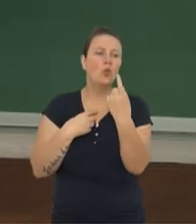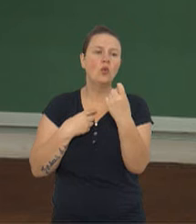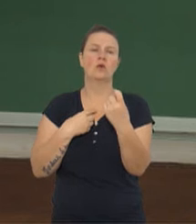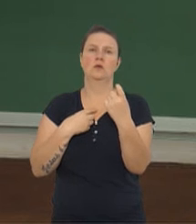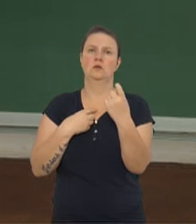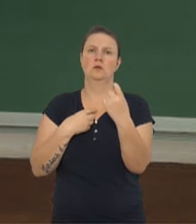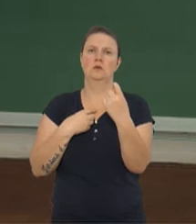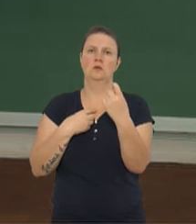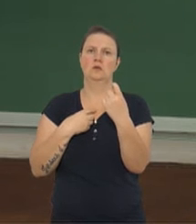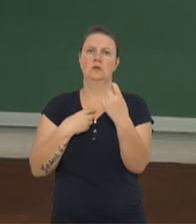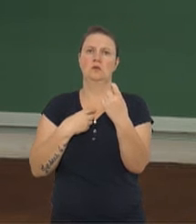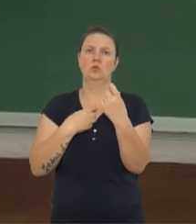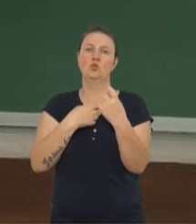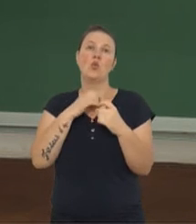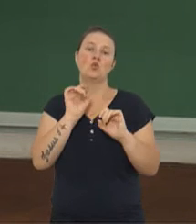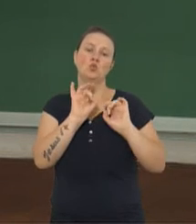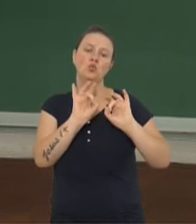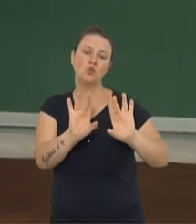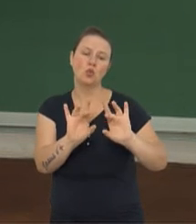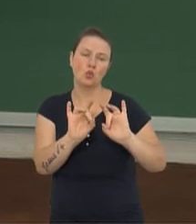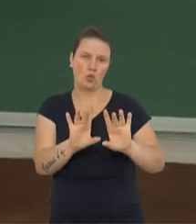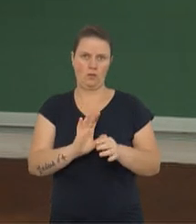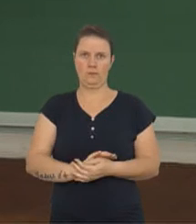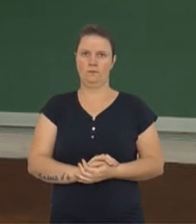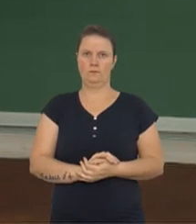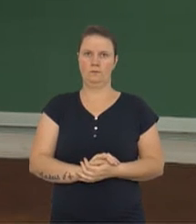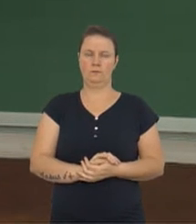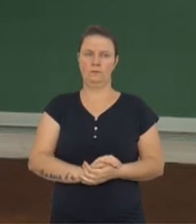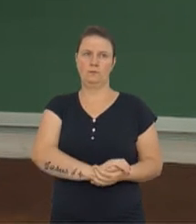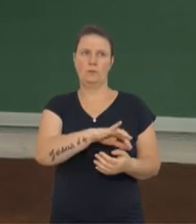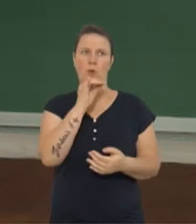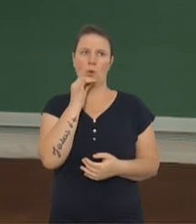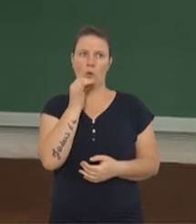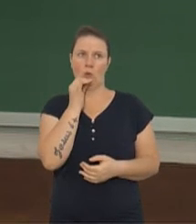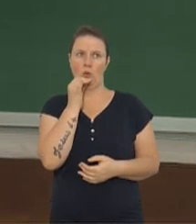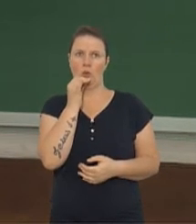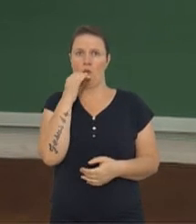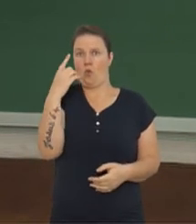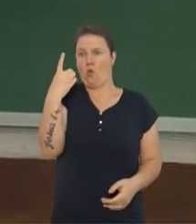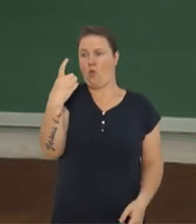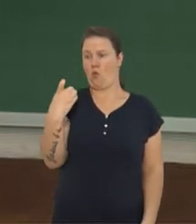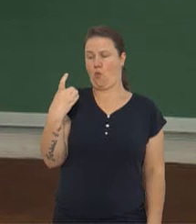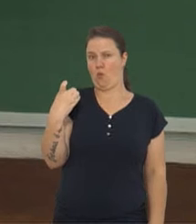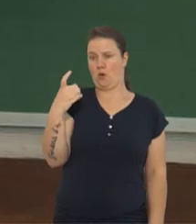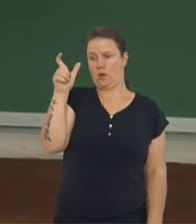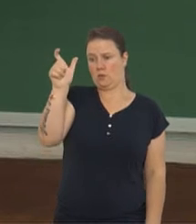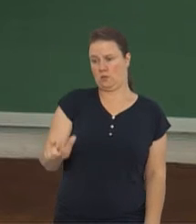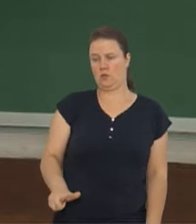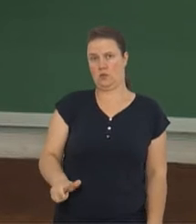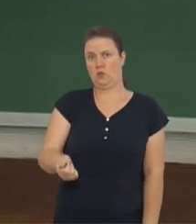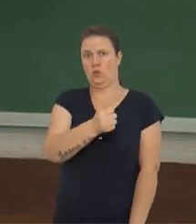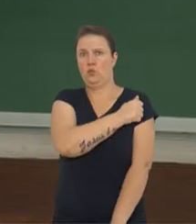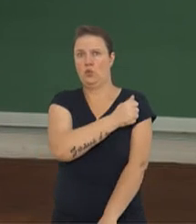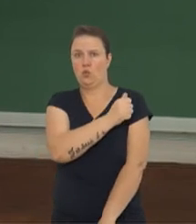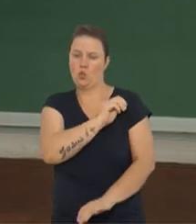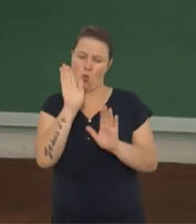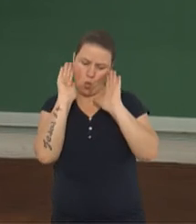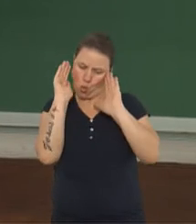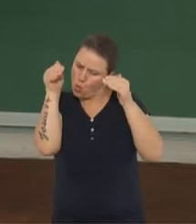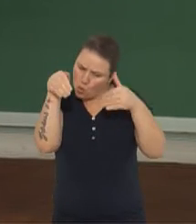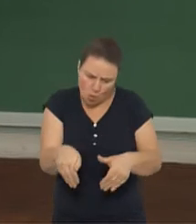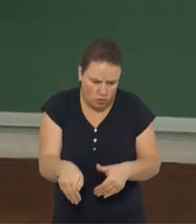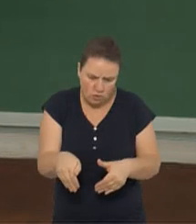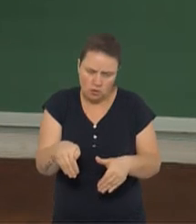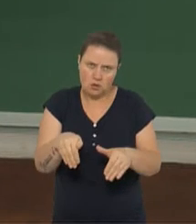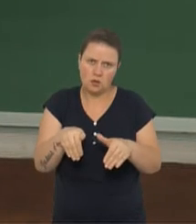solamente. Então vamos tentar rever essa frase? Ele, estudiante, unicamente estuda em el classroom. Então